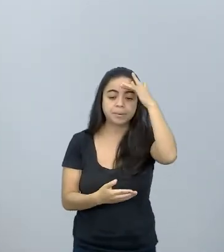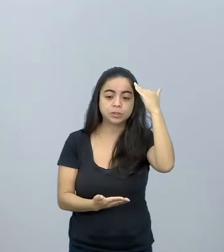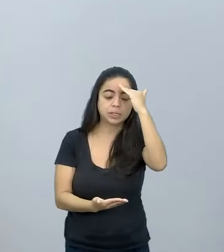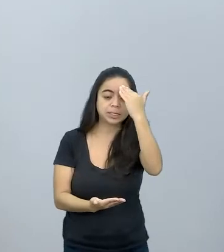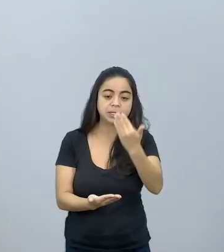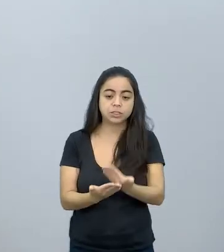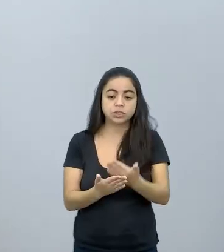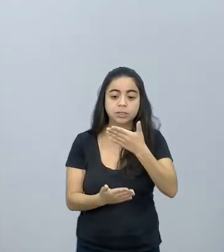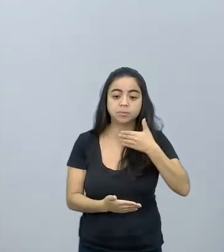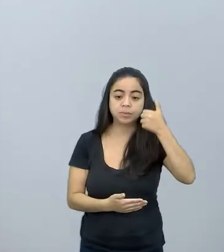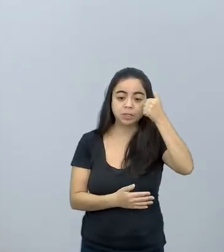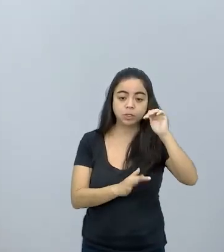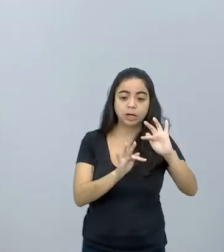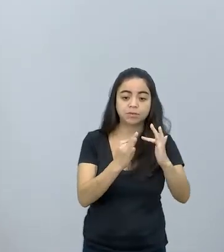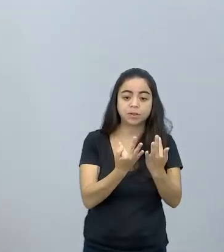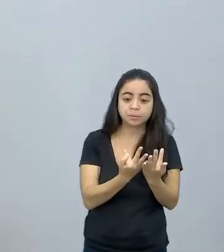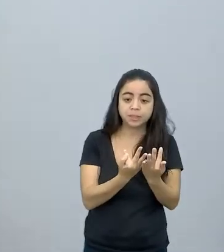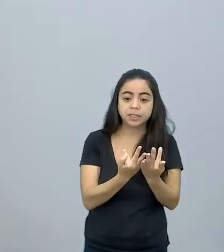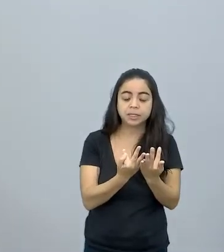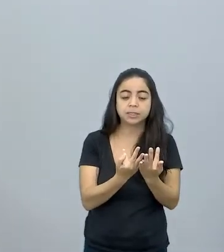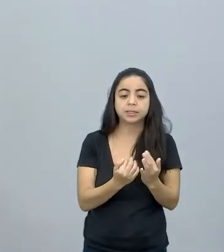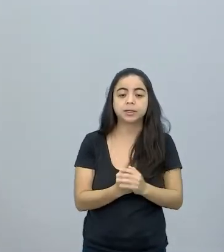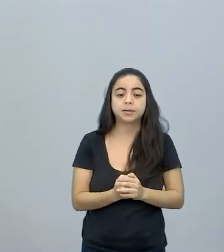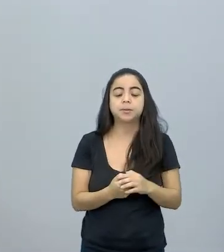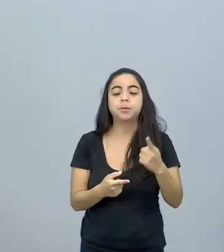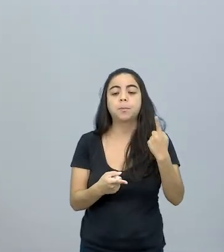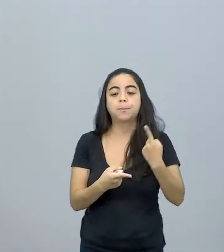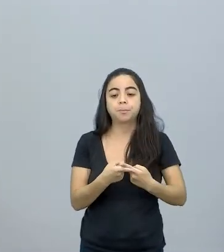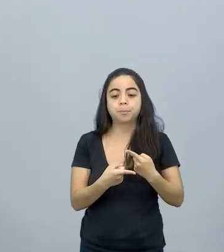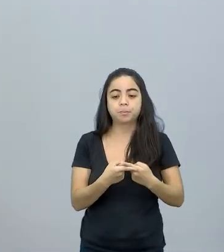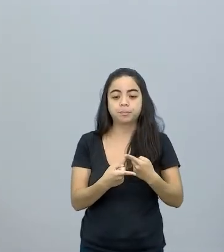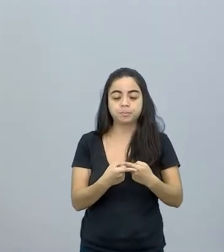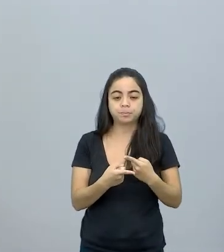vai favorecer a sua família, porque